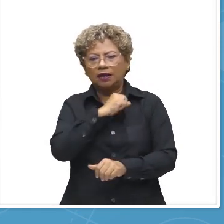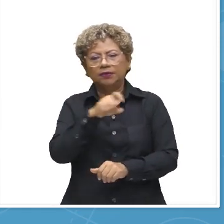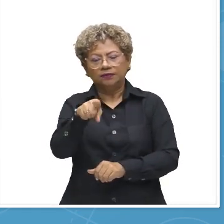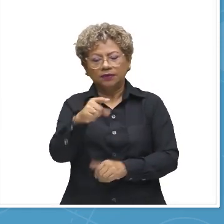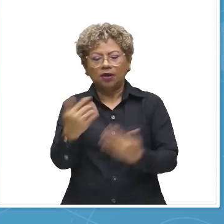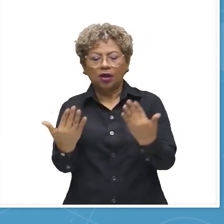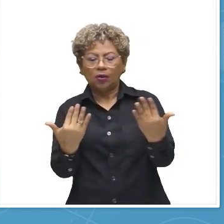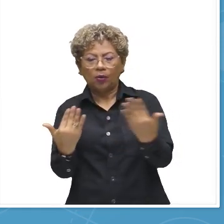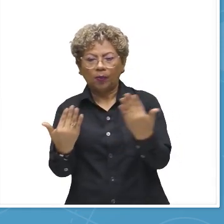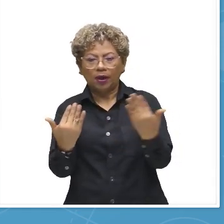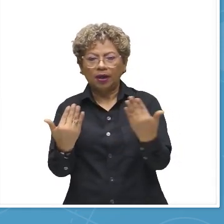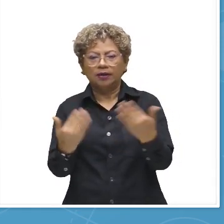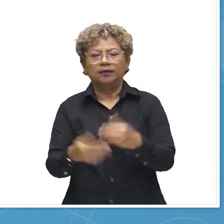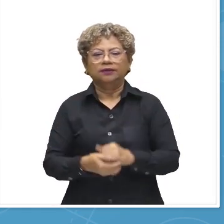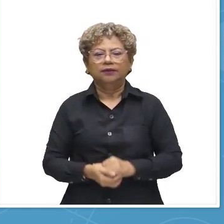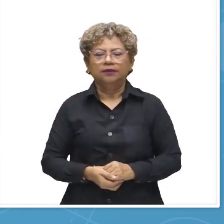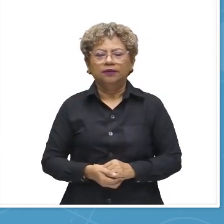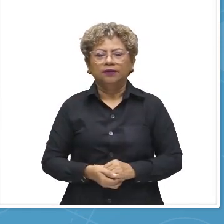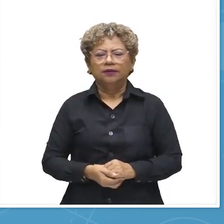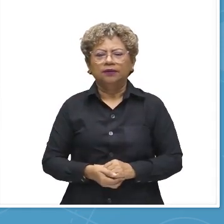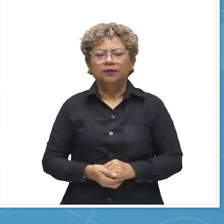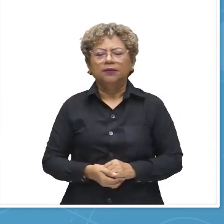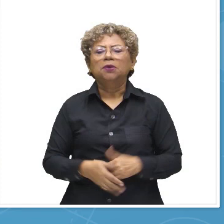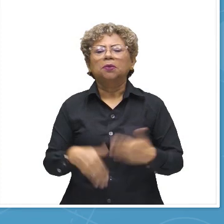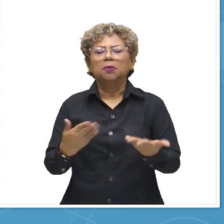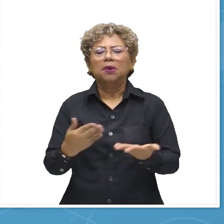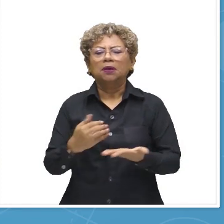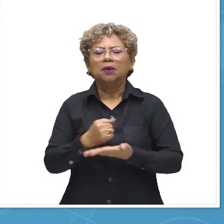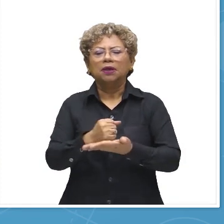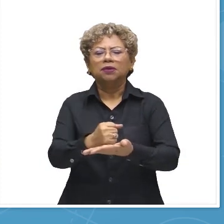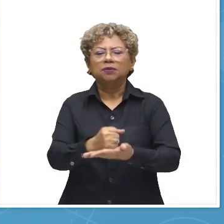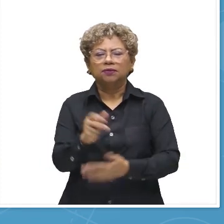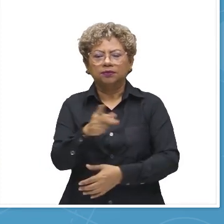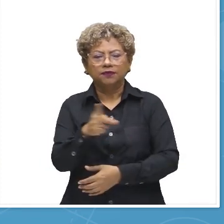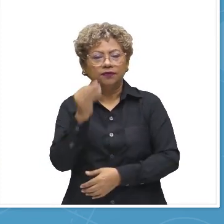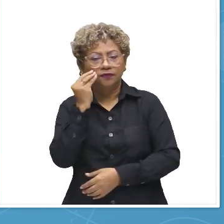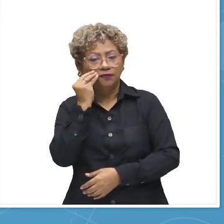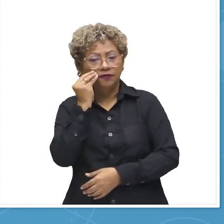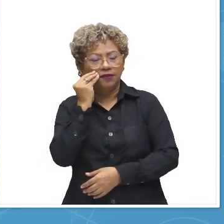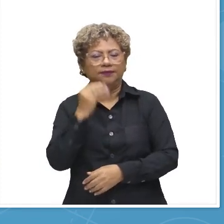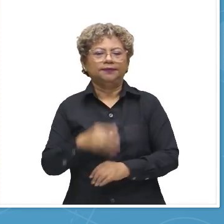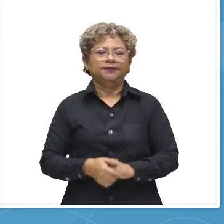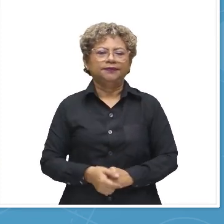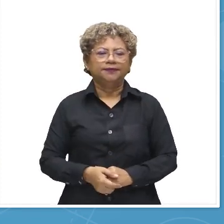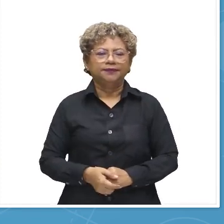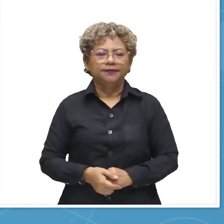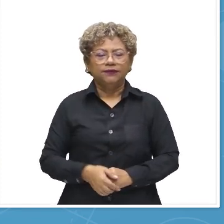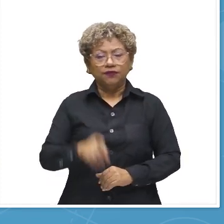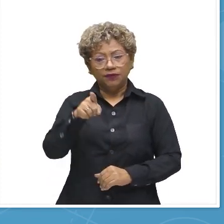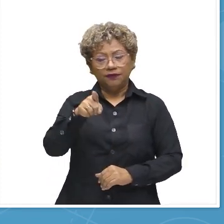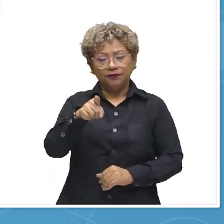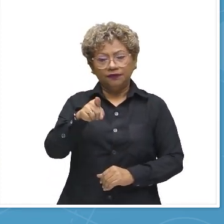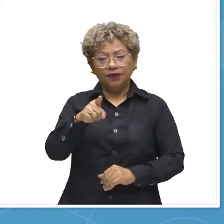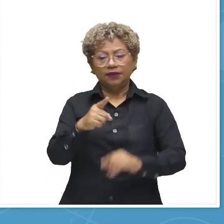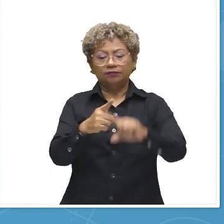comparar essas duas frações. Que método é esse? Vamos lá. Você vai apenas, olha só,